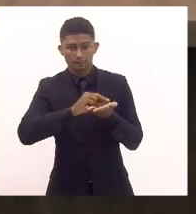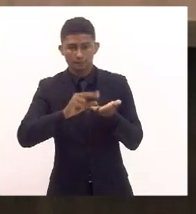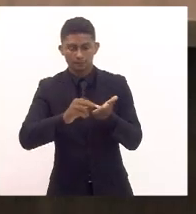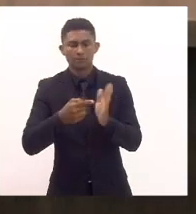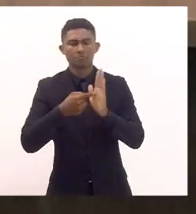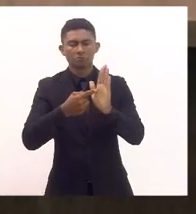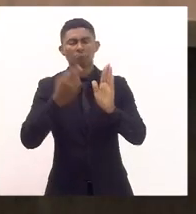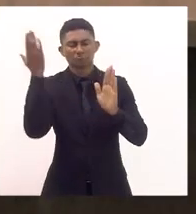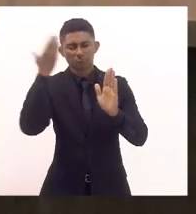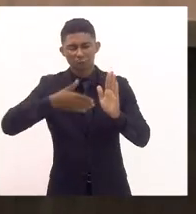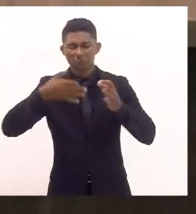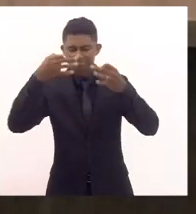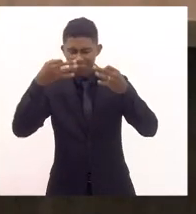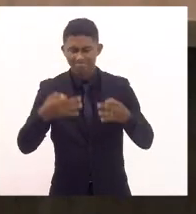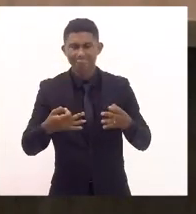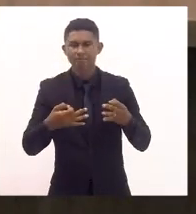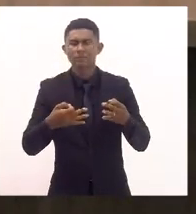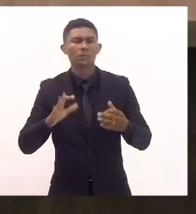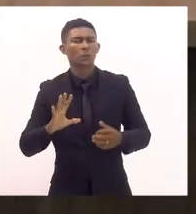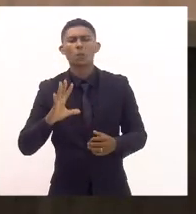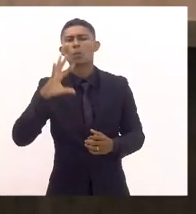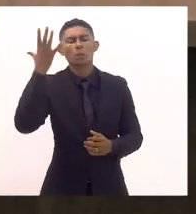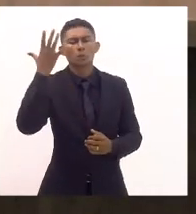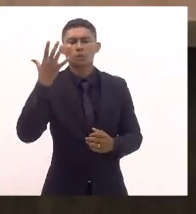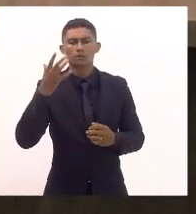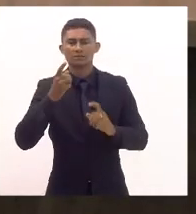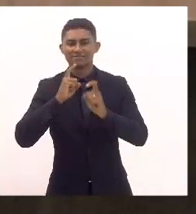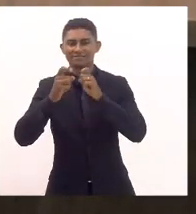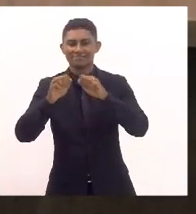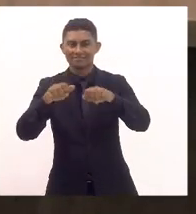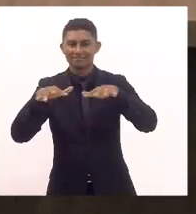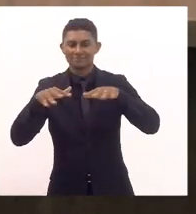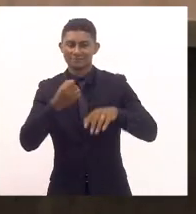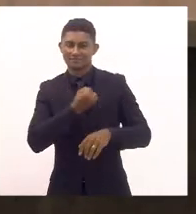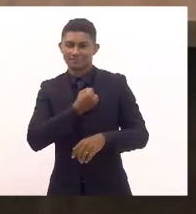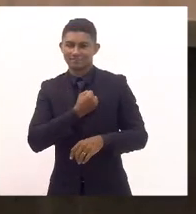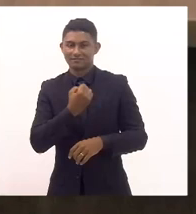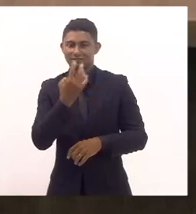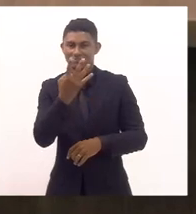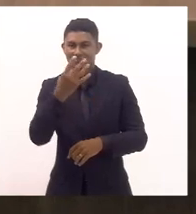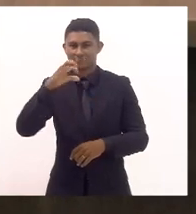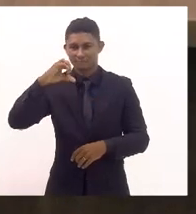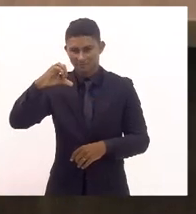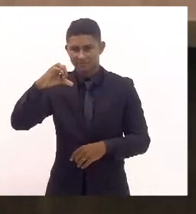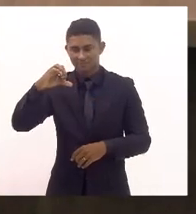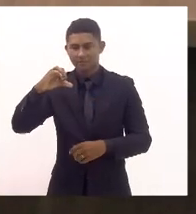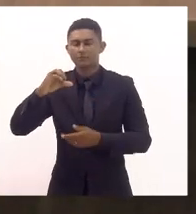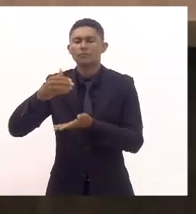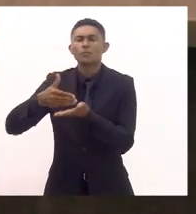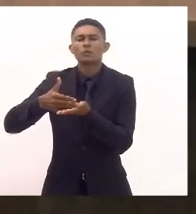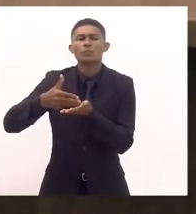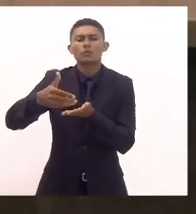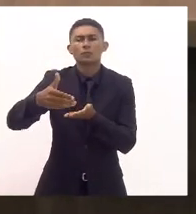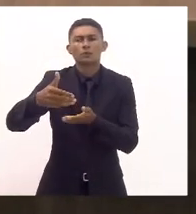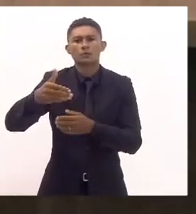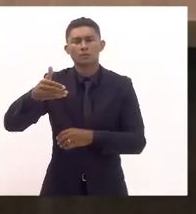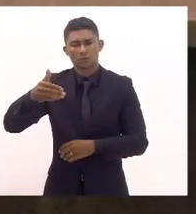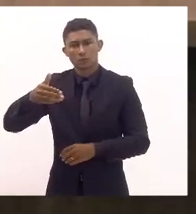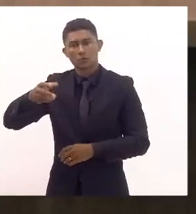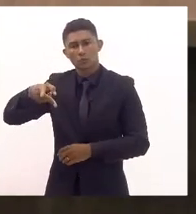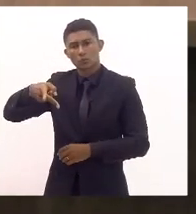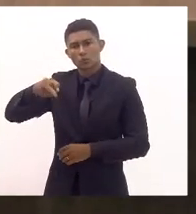exatidão o ocorrido na 49ª sessão ordinária que iniciado as